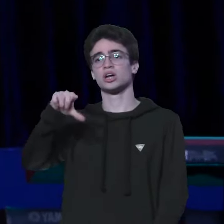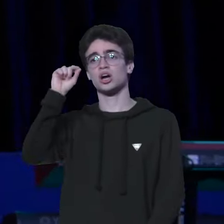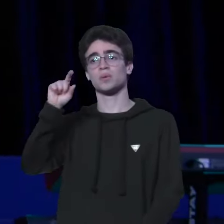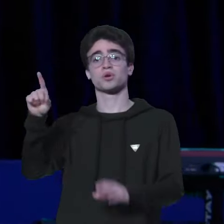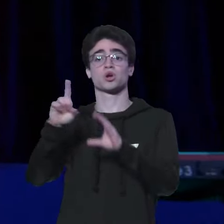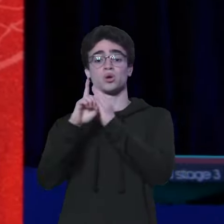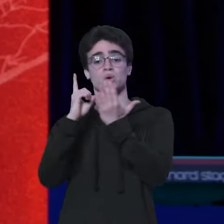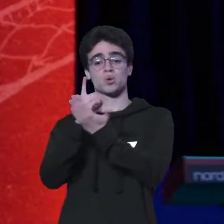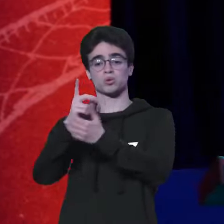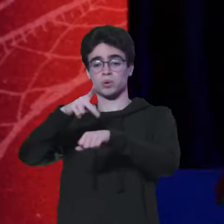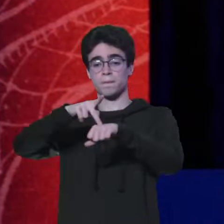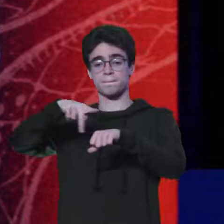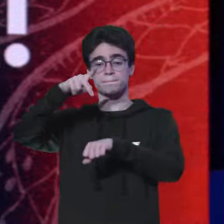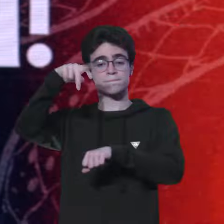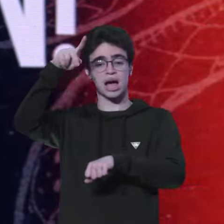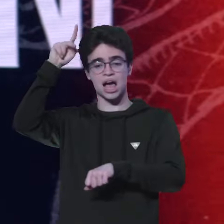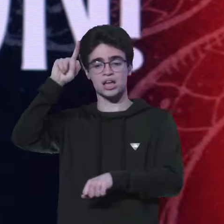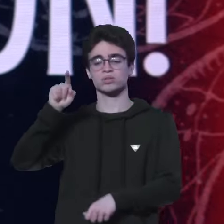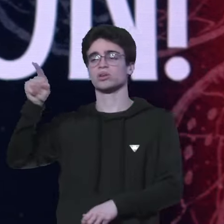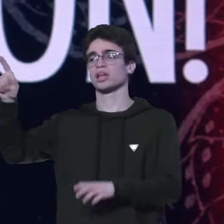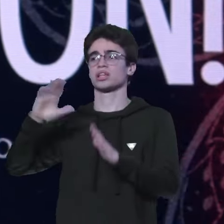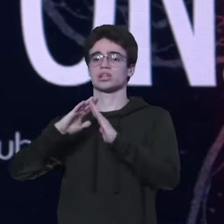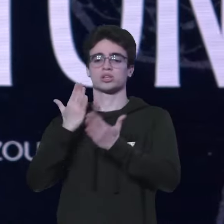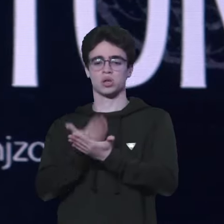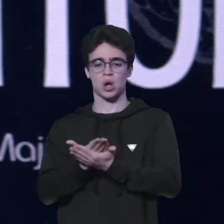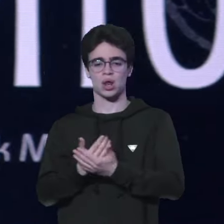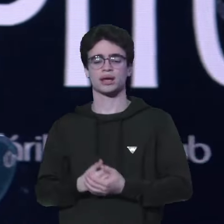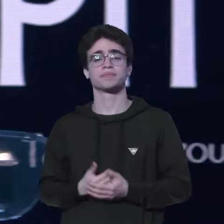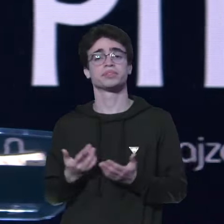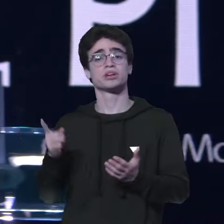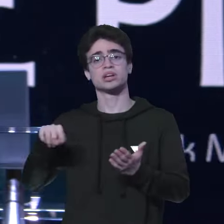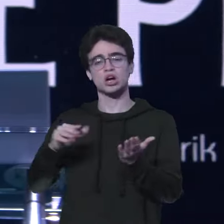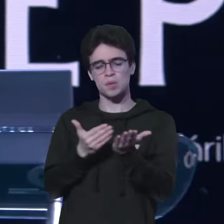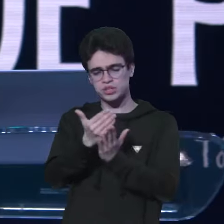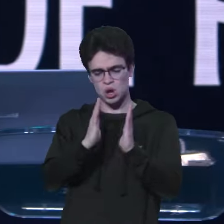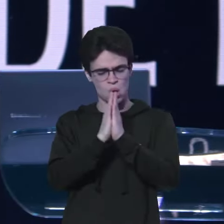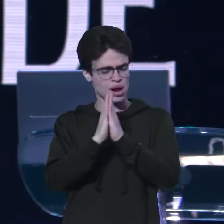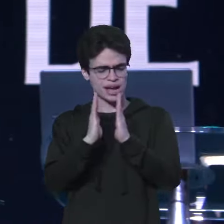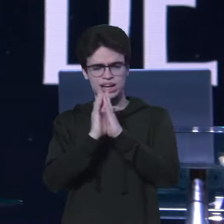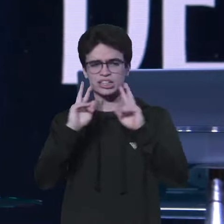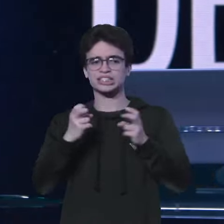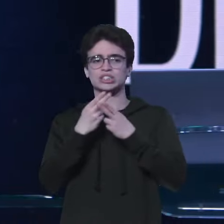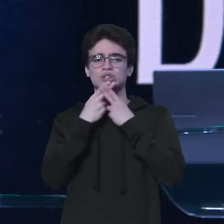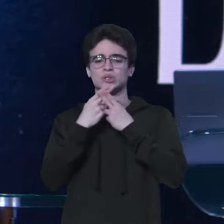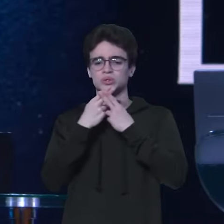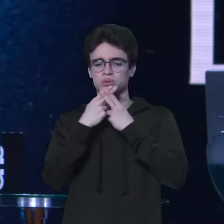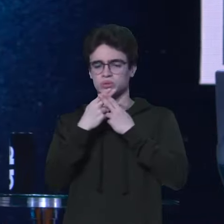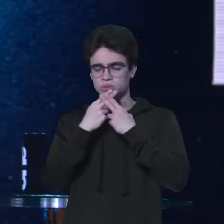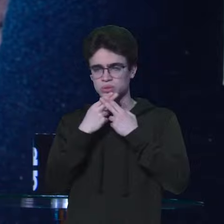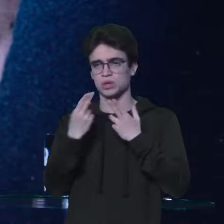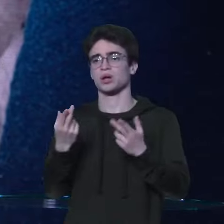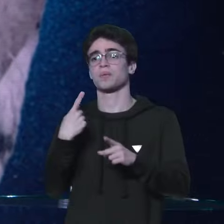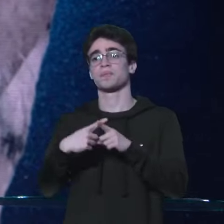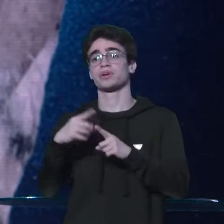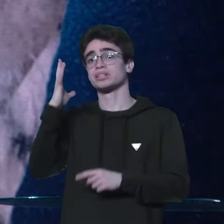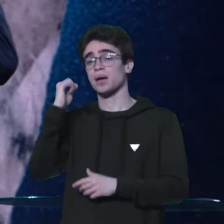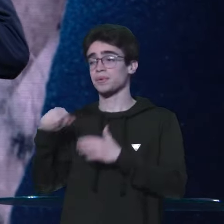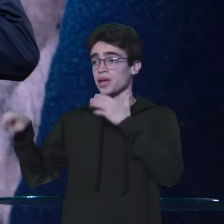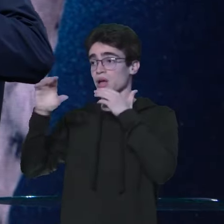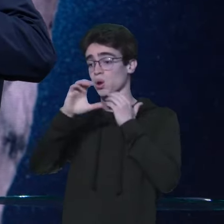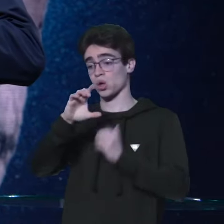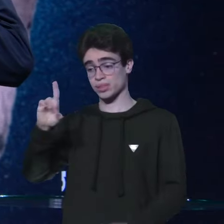no colégio. E eles começaram a orar e jejuar por aquilo, porque eles sabiam que os coordenadores